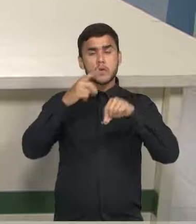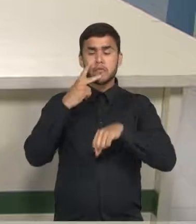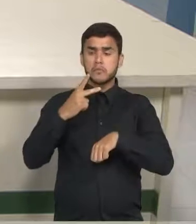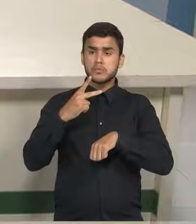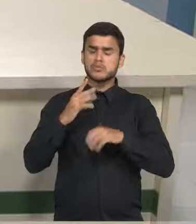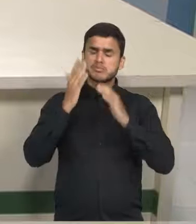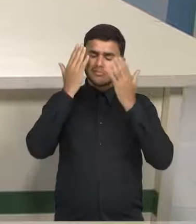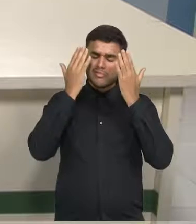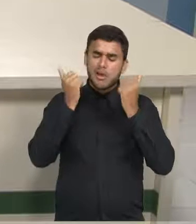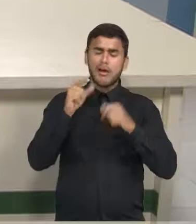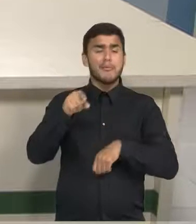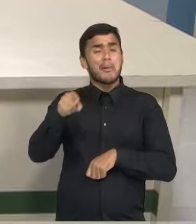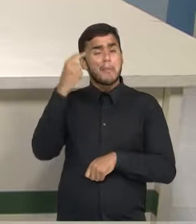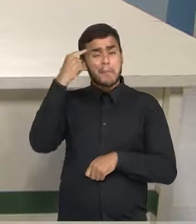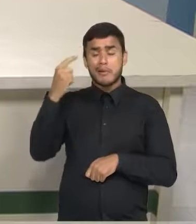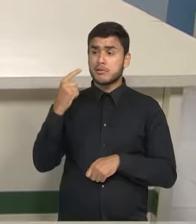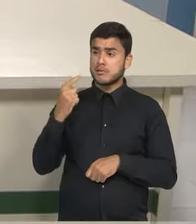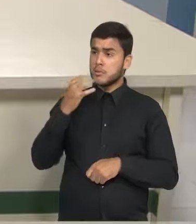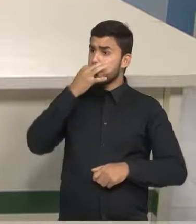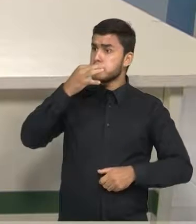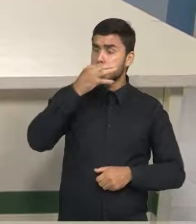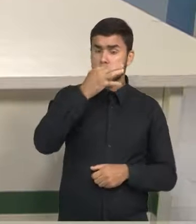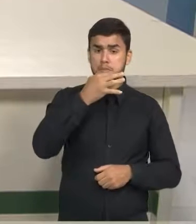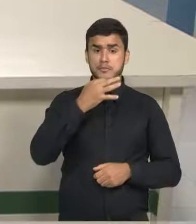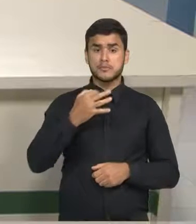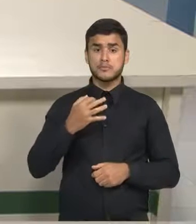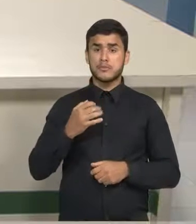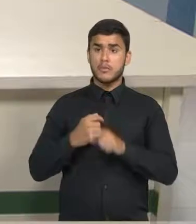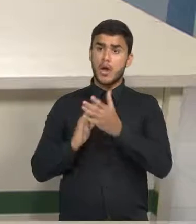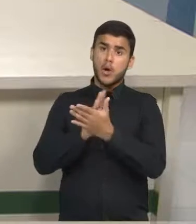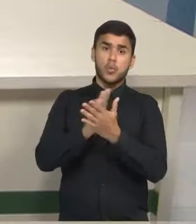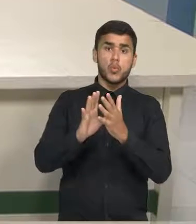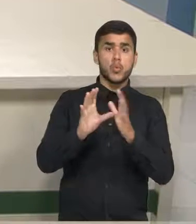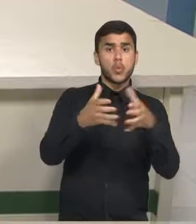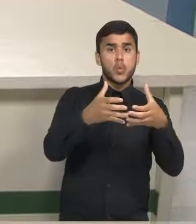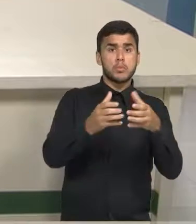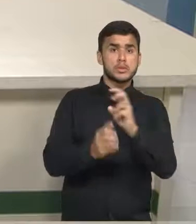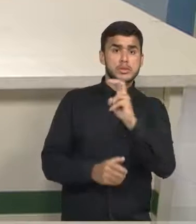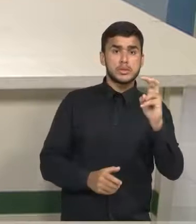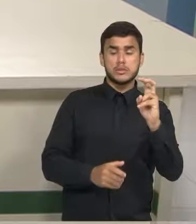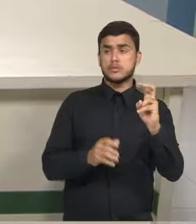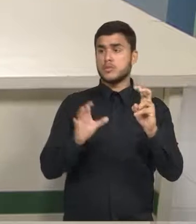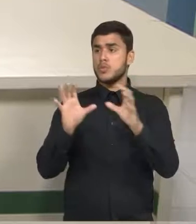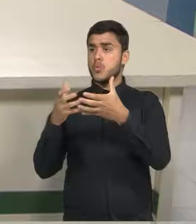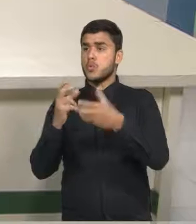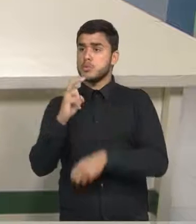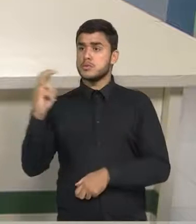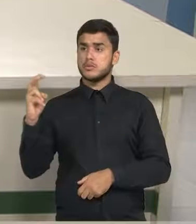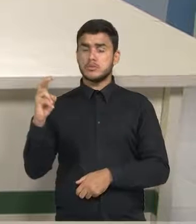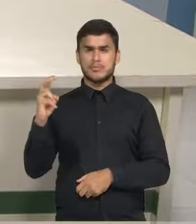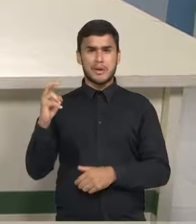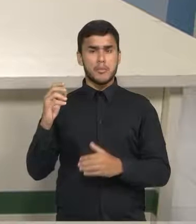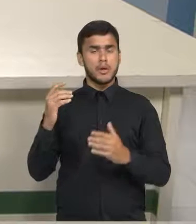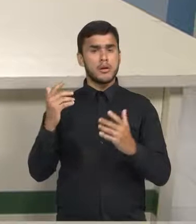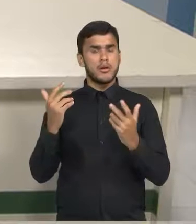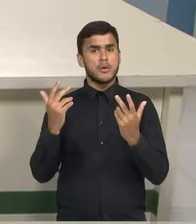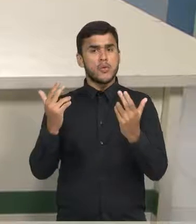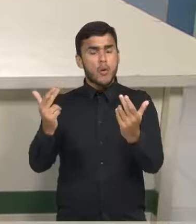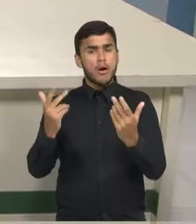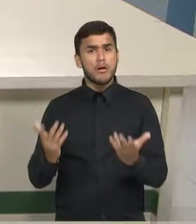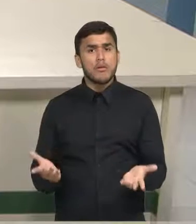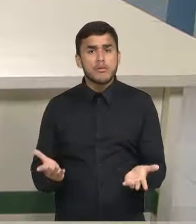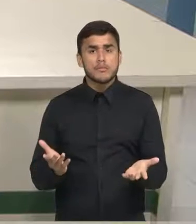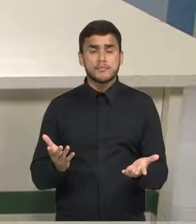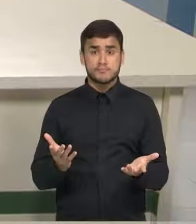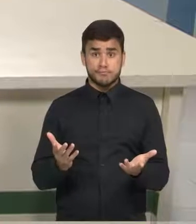o Supremo já era previsível de saber. Mas deixa eu Qual era a previsão? 5-5. Não, Todas as sabia votações isso. eram 5-5. Nós sabíamos Inclusive, que a